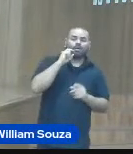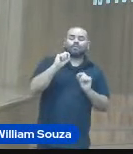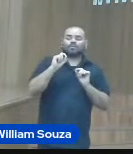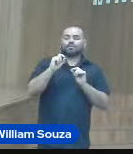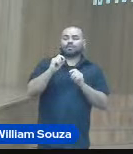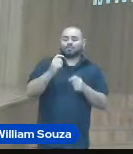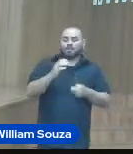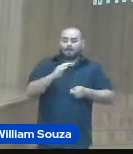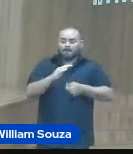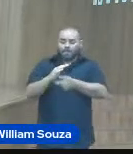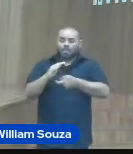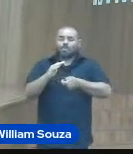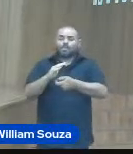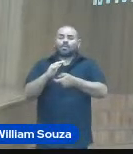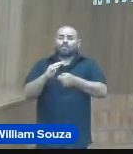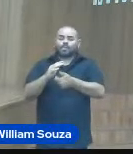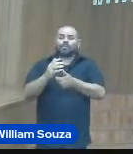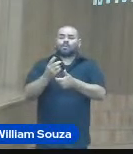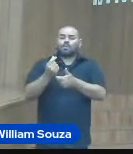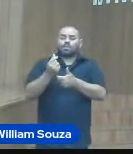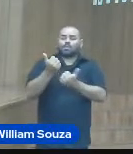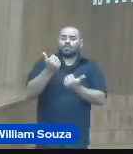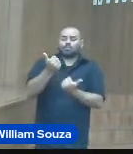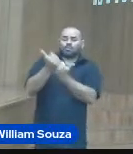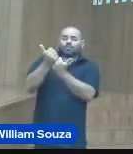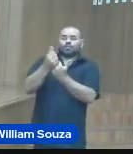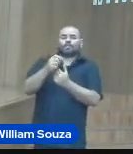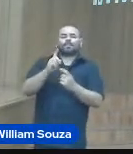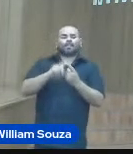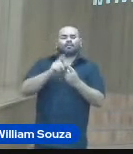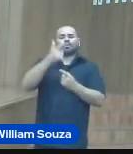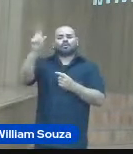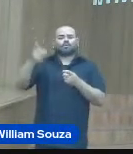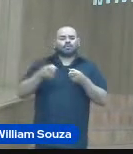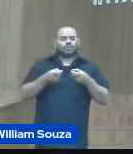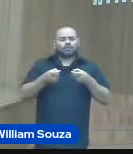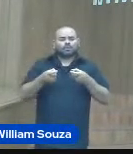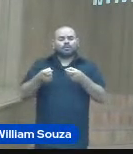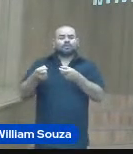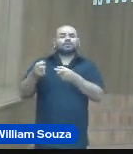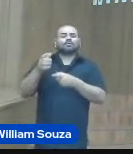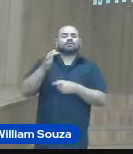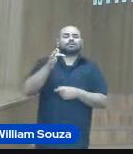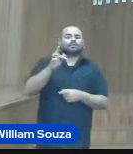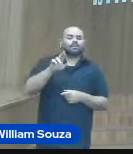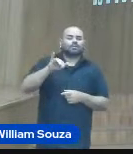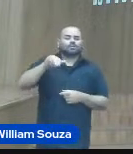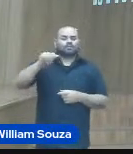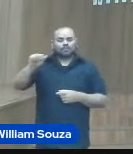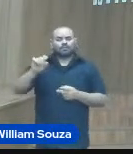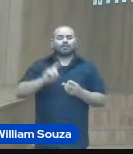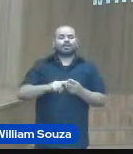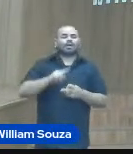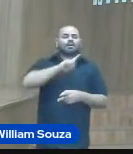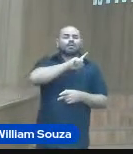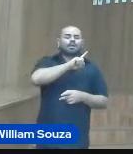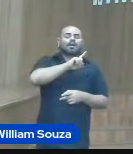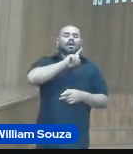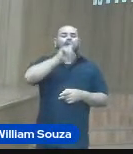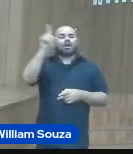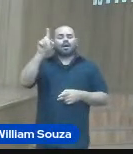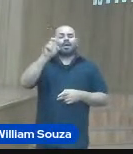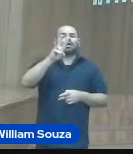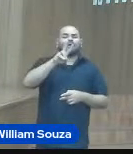Então, e teve outras guerras, a Guerra Fria, a Guerra do Vietnã, tantas